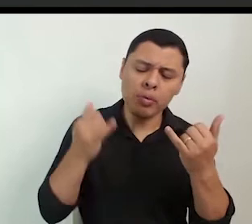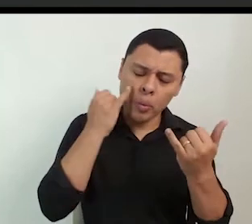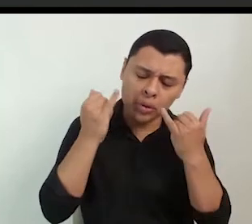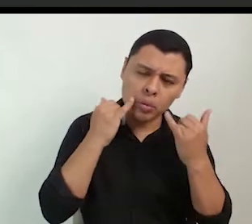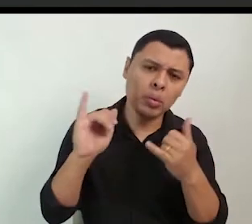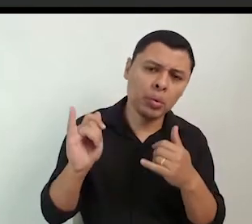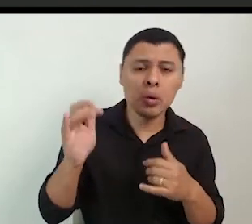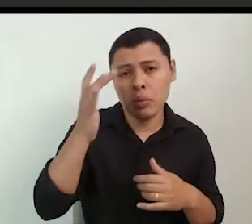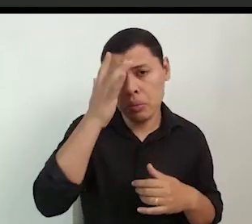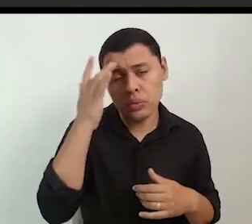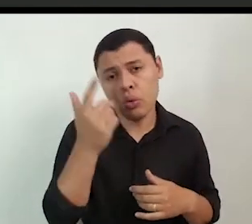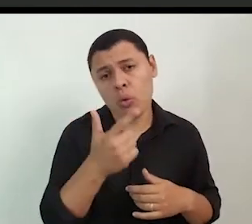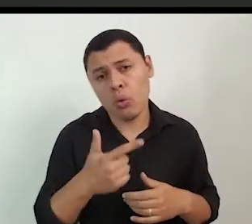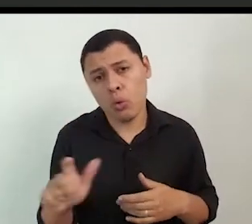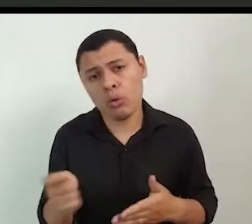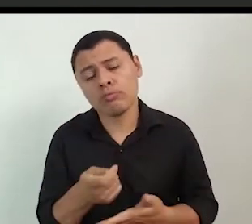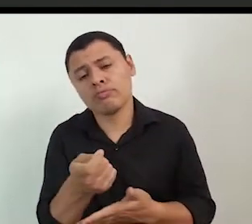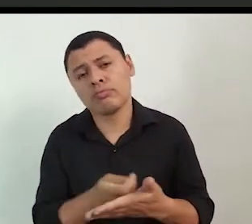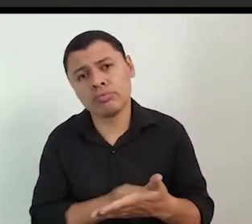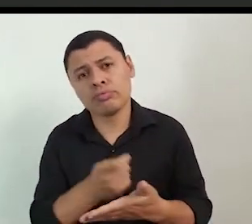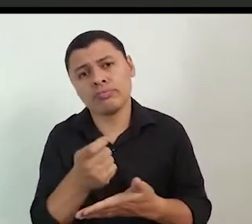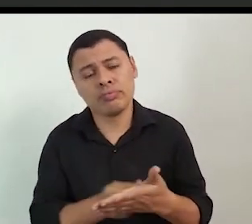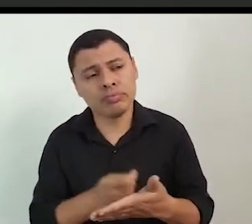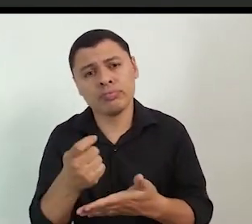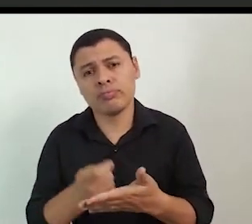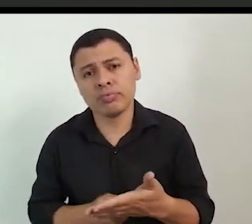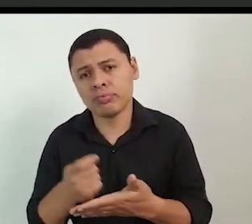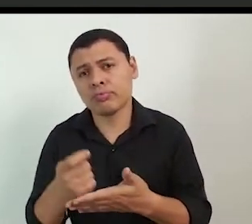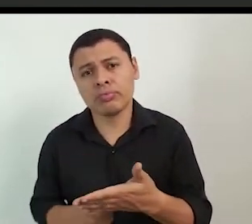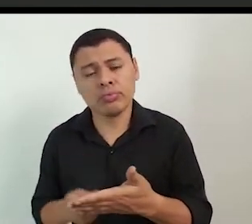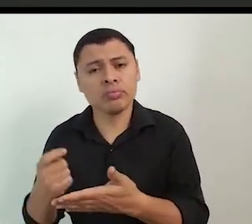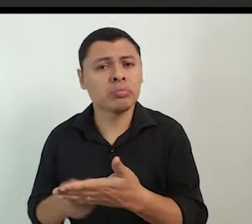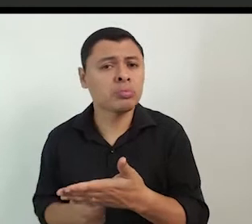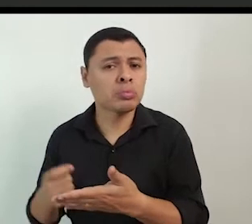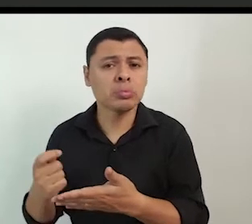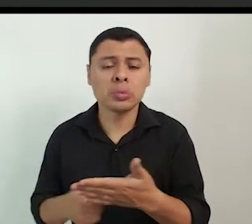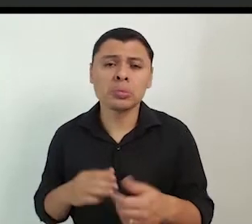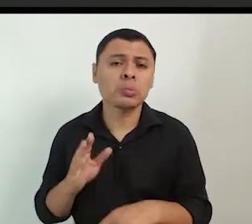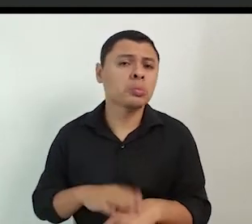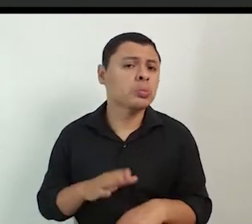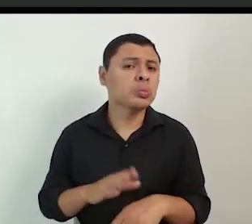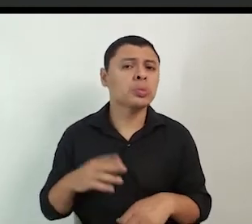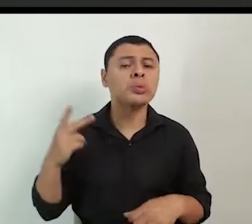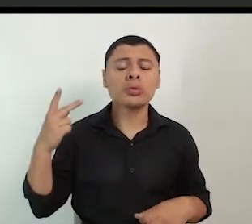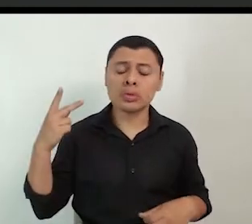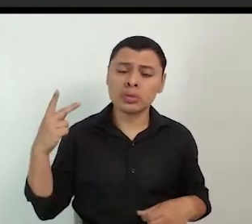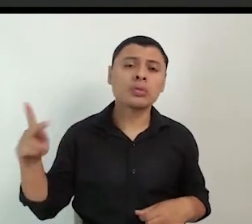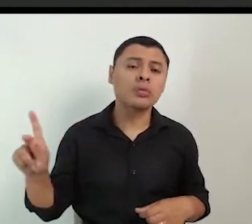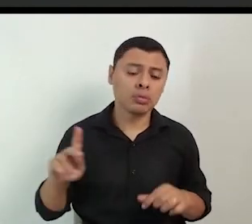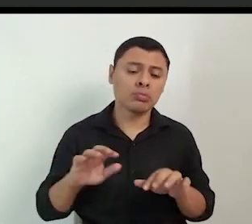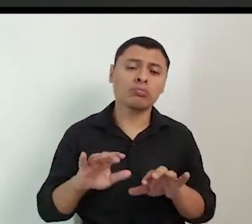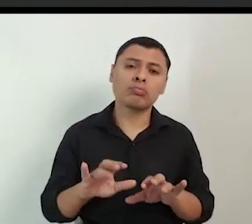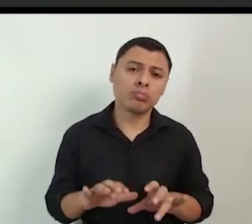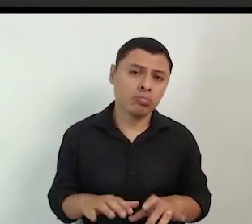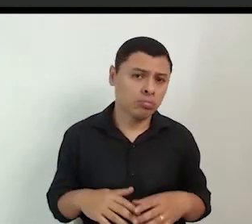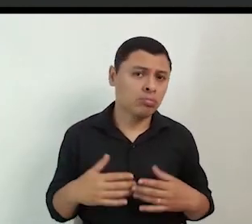informações, e a pessoa que vai estar recrutando vai colocar aquilo em papel,